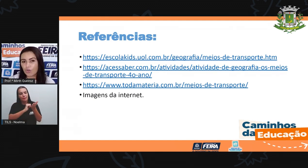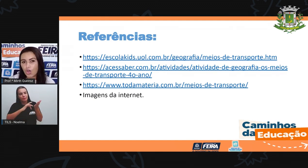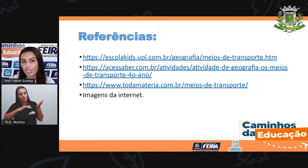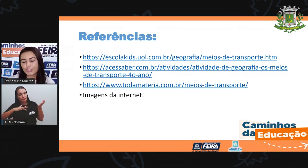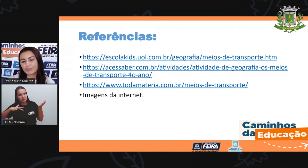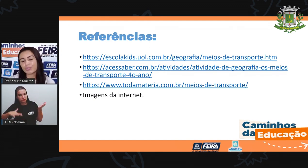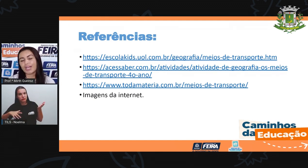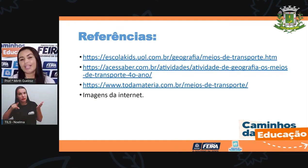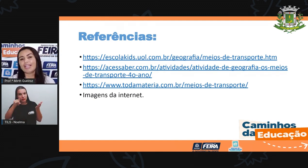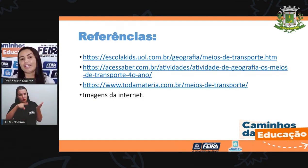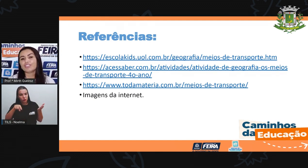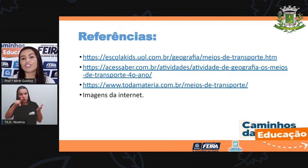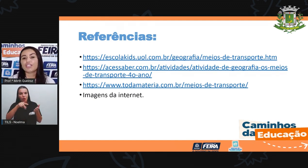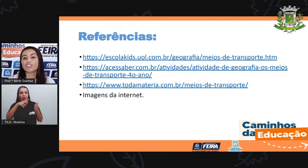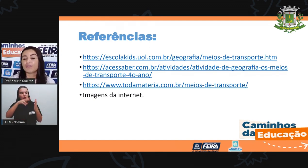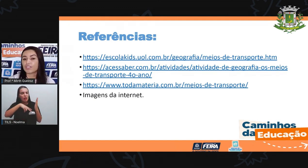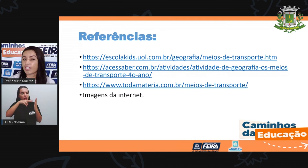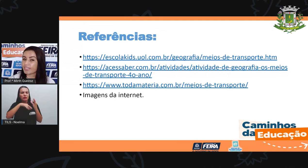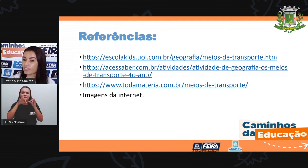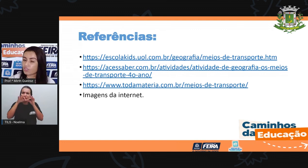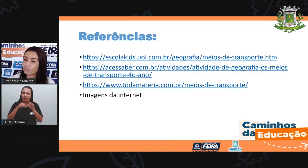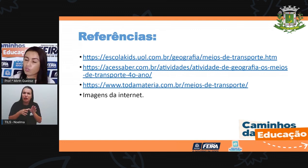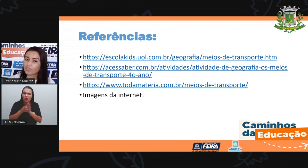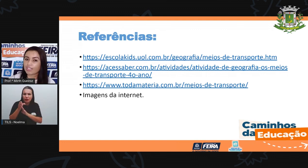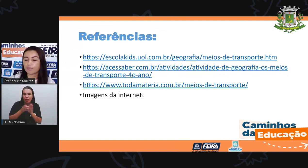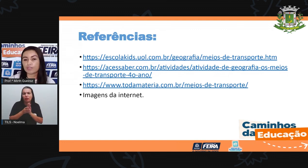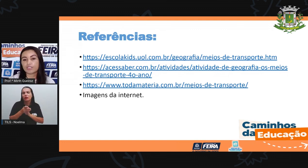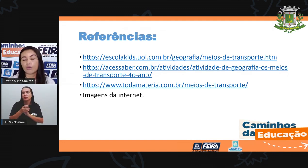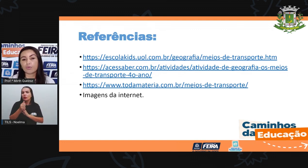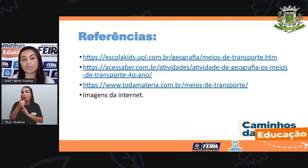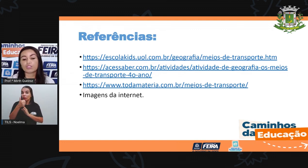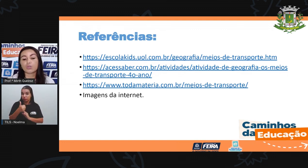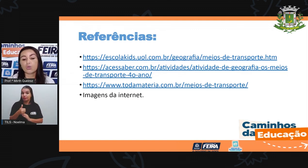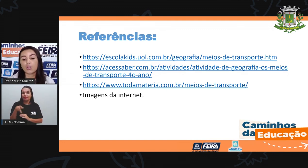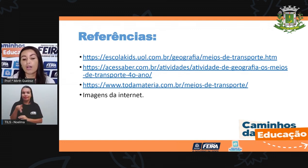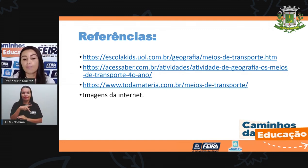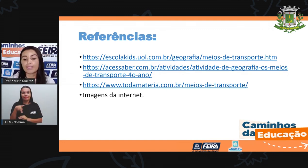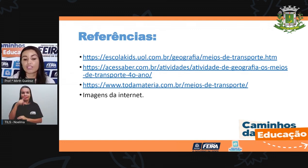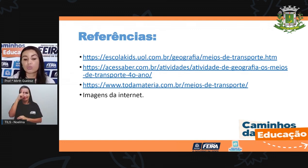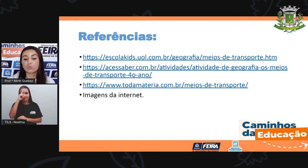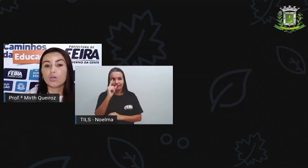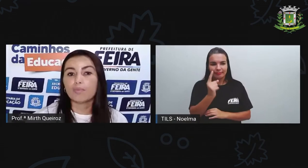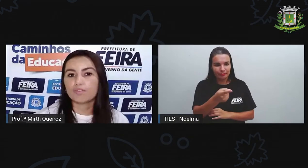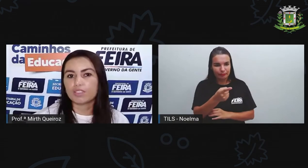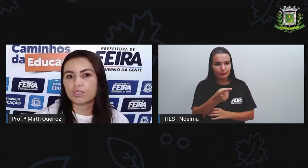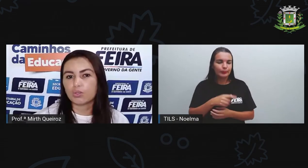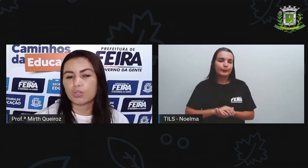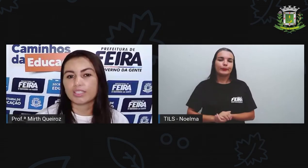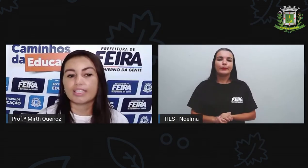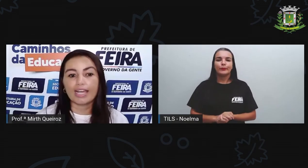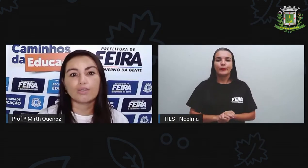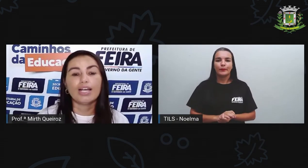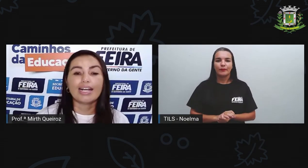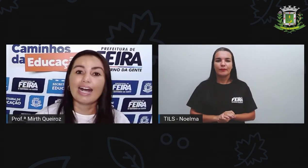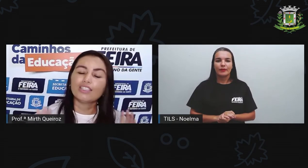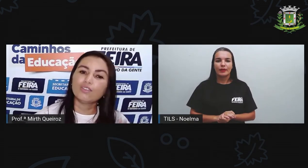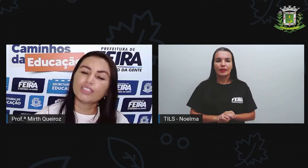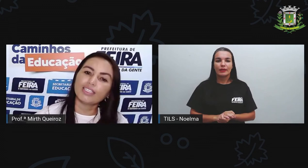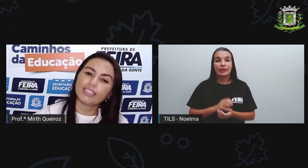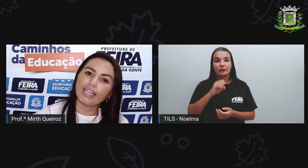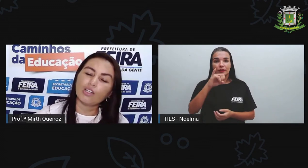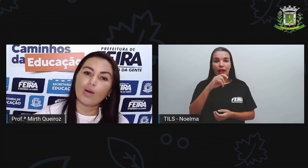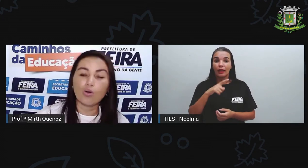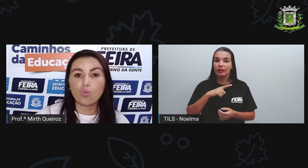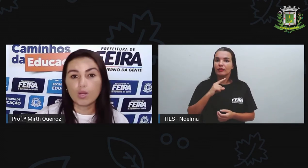pedagógico, leia direitinho as orientações que foram dadas pelo seu professor, pela sua professora, certo? Caso